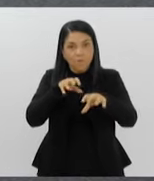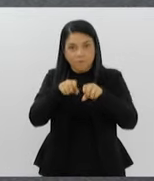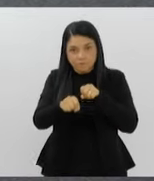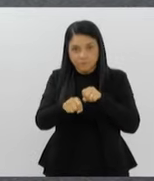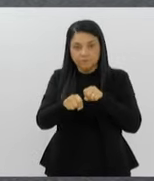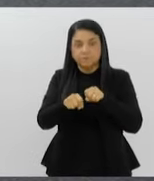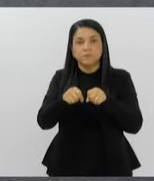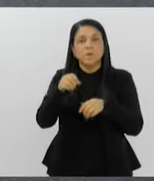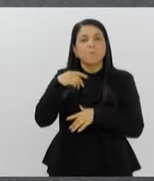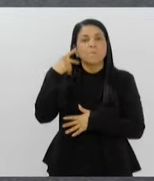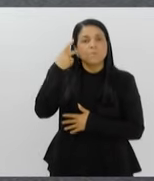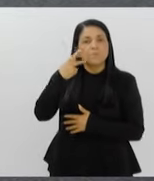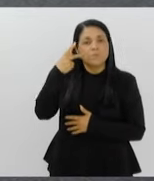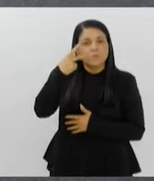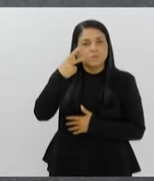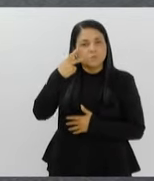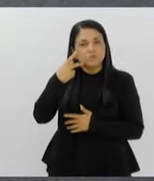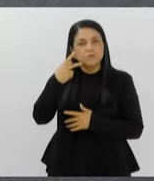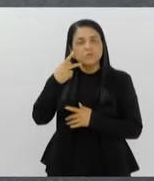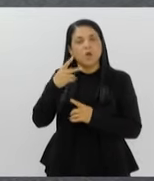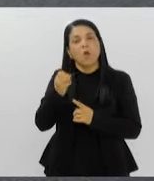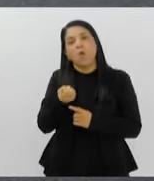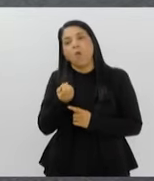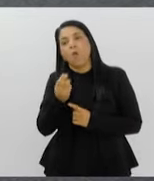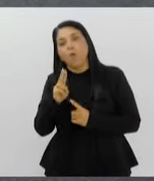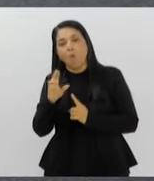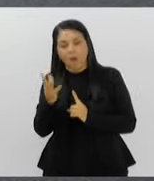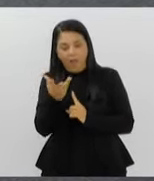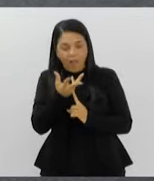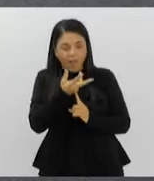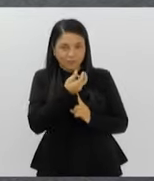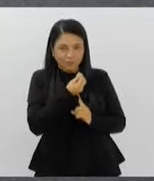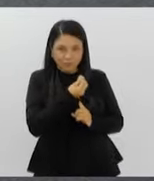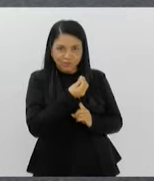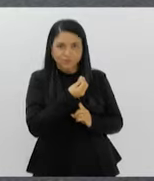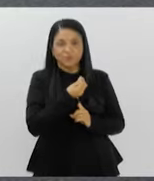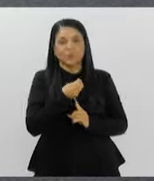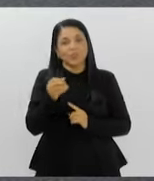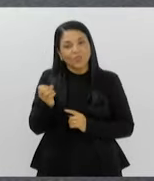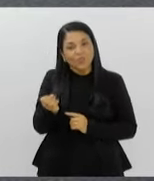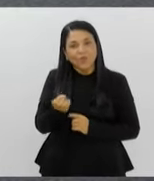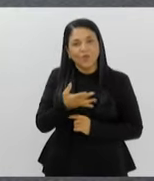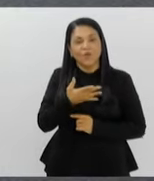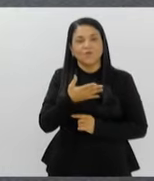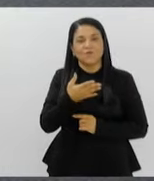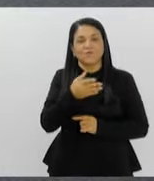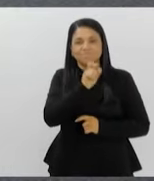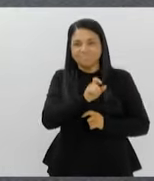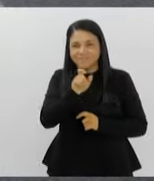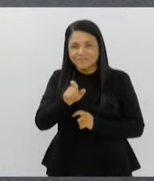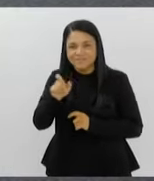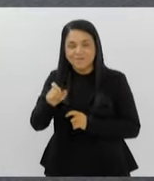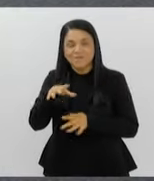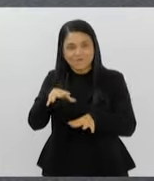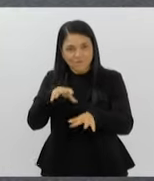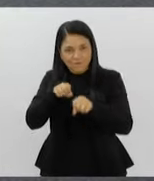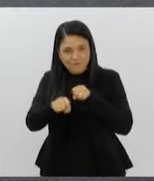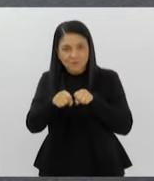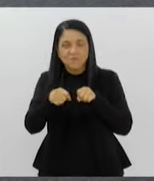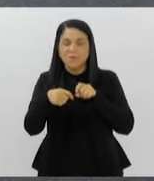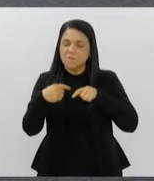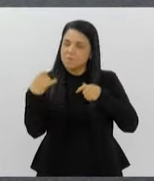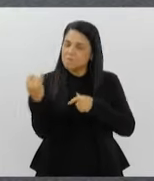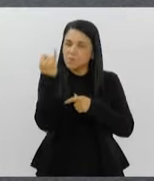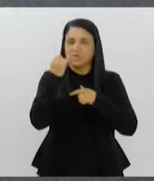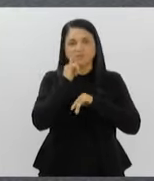seja política ou artística, de novos artistas no geral, é importante também destacar. Então, parabéns,